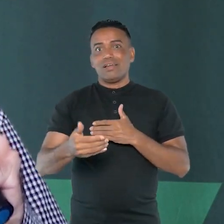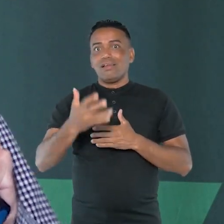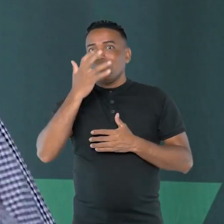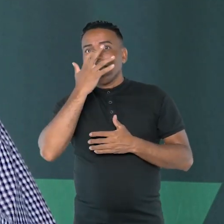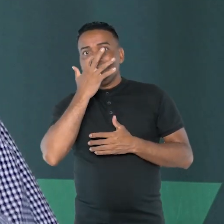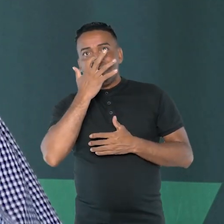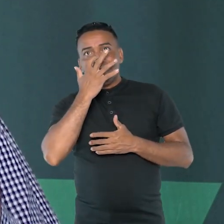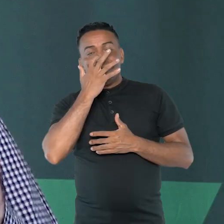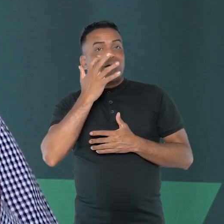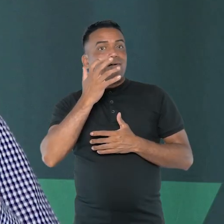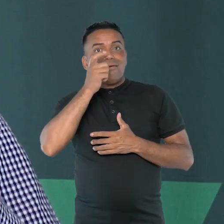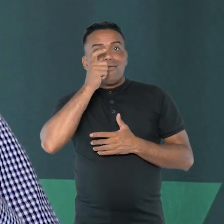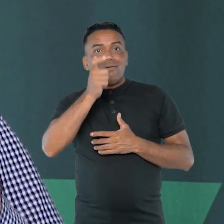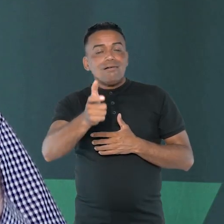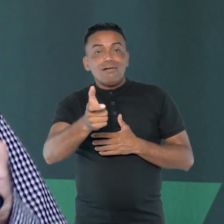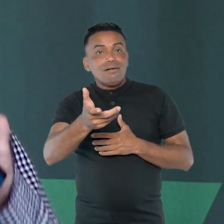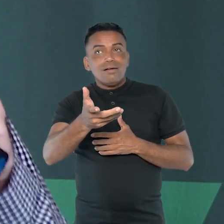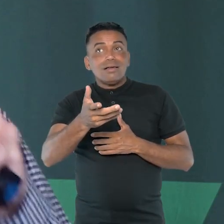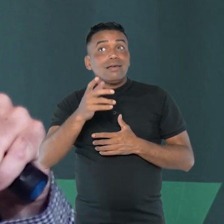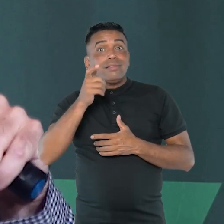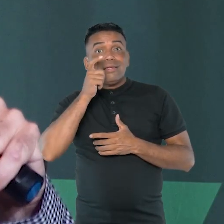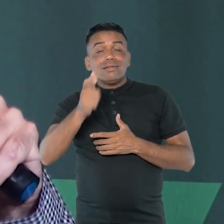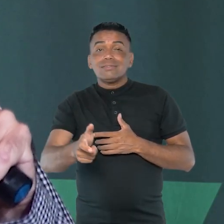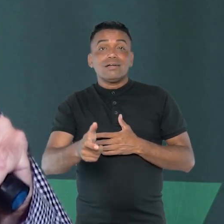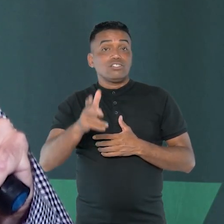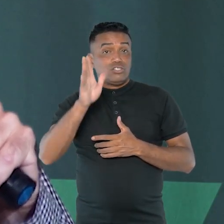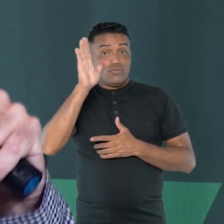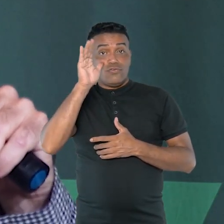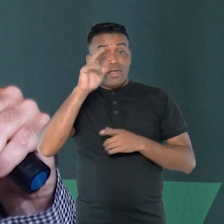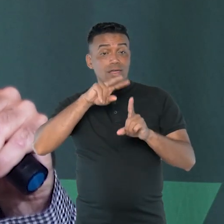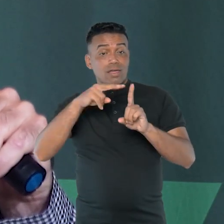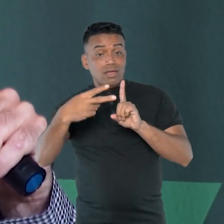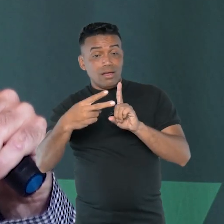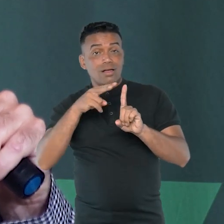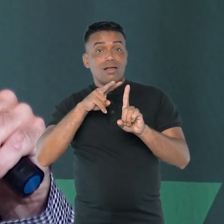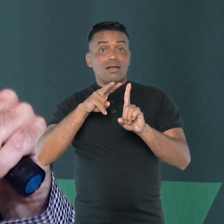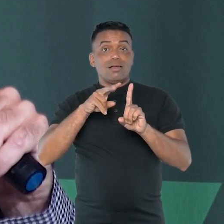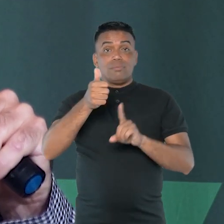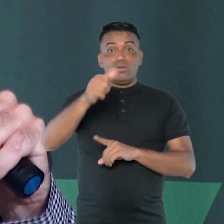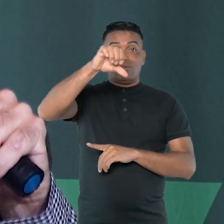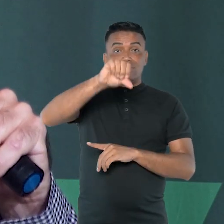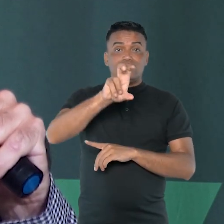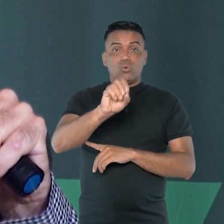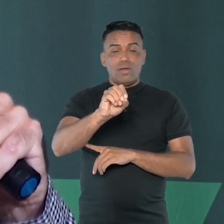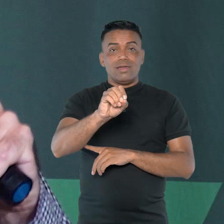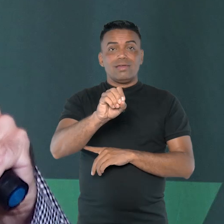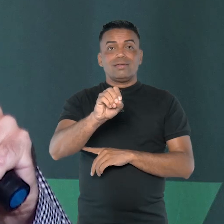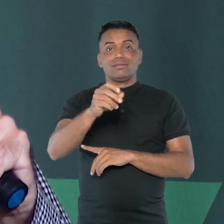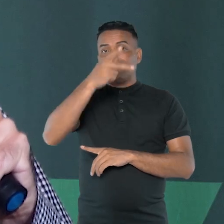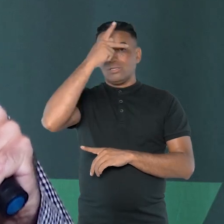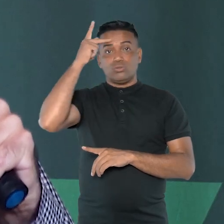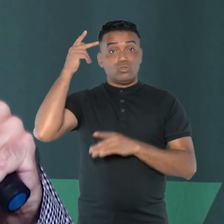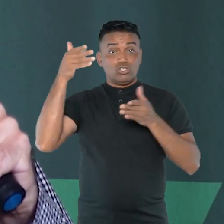e acho muito interessante isso, essa possibilidade de olhar Belo Horizonte pelos olhos dos anos 50, por os olhos de um